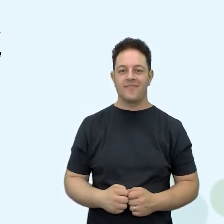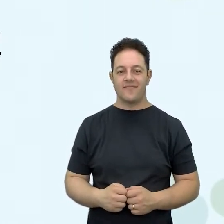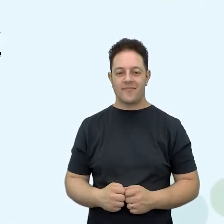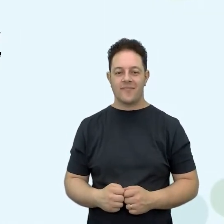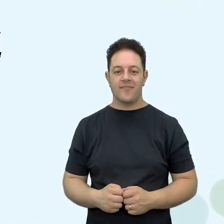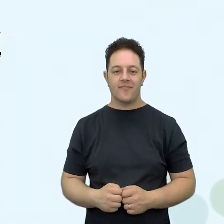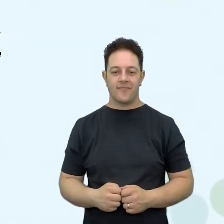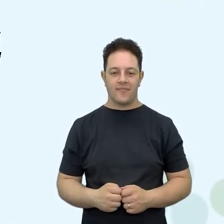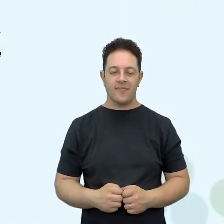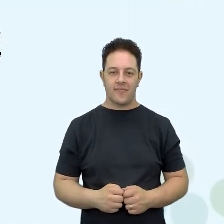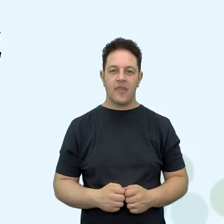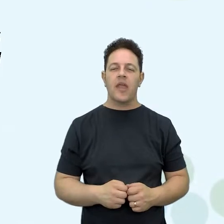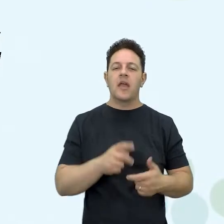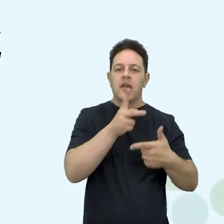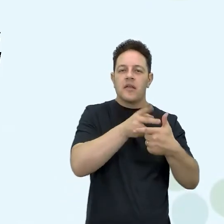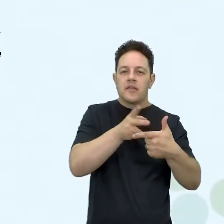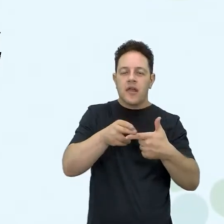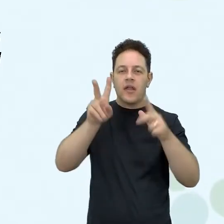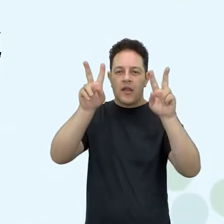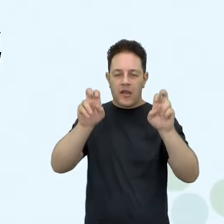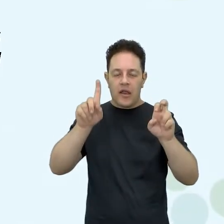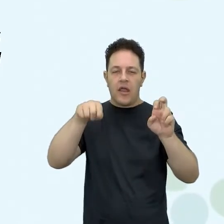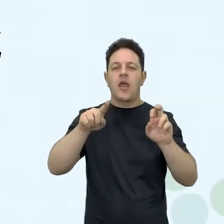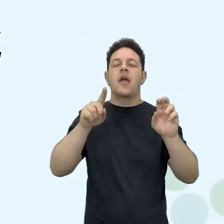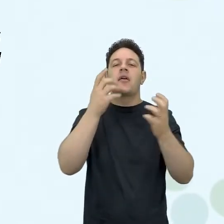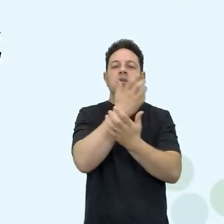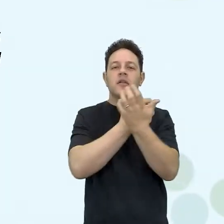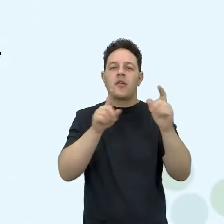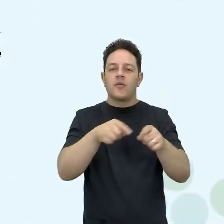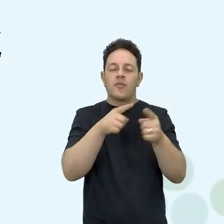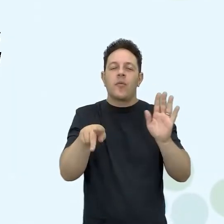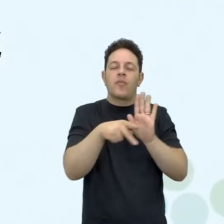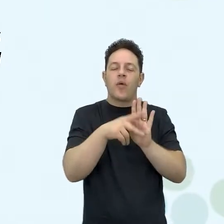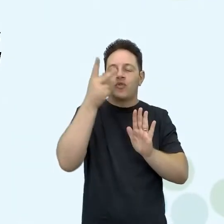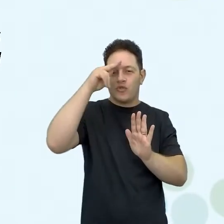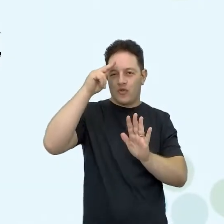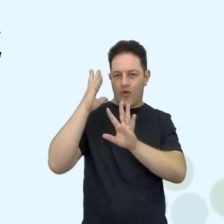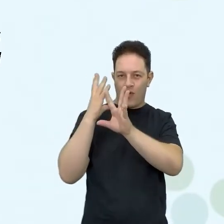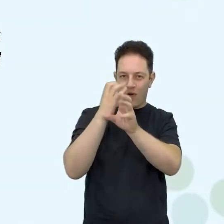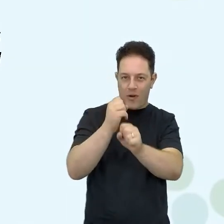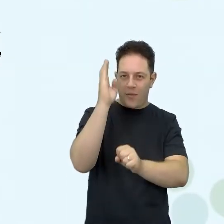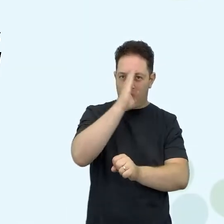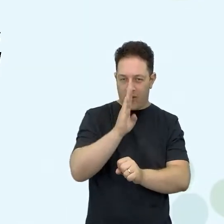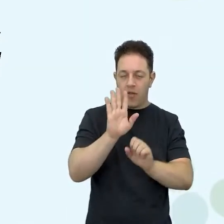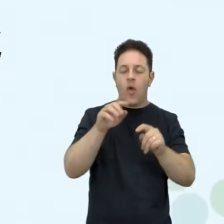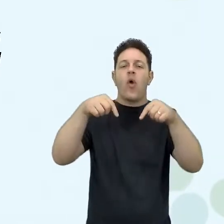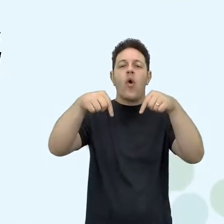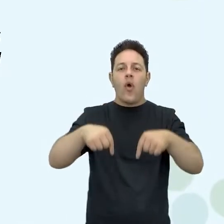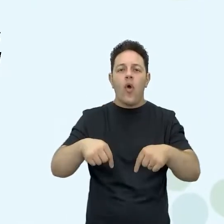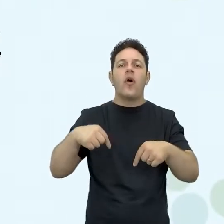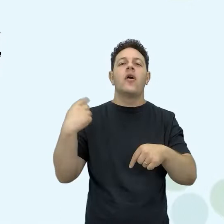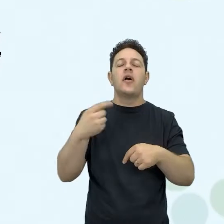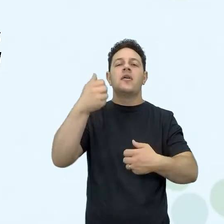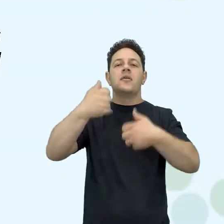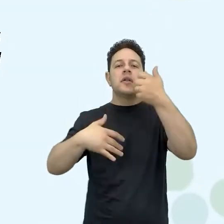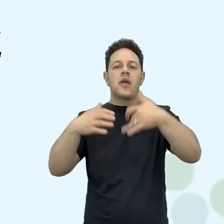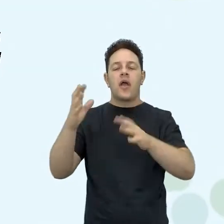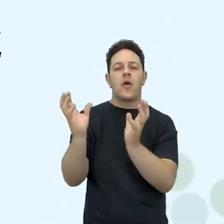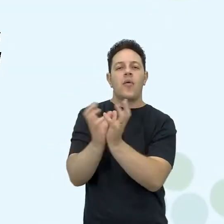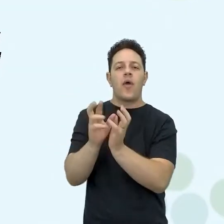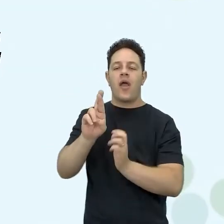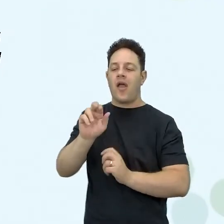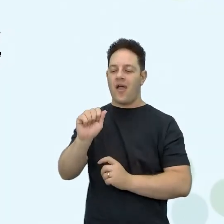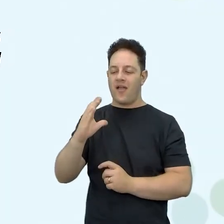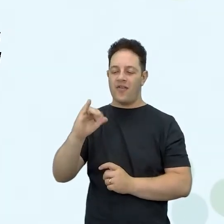Fechando a série sobre as canções emblemáticas sobre a história do Brasil, hoje, professor, nós vamos falar de uma música do Racionais MC,